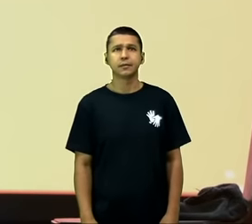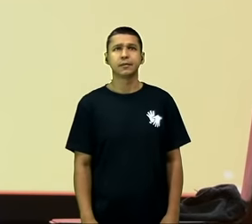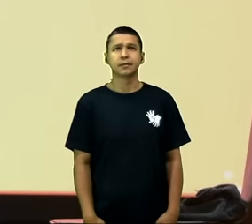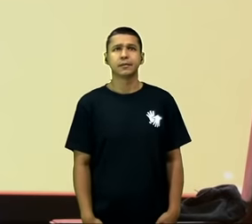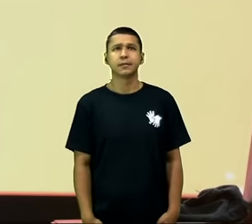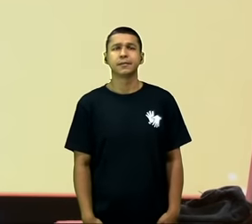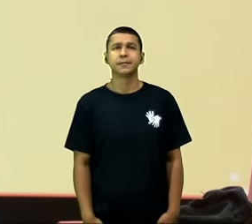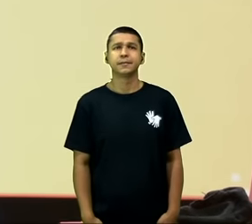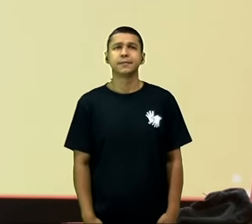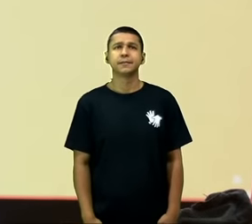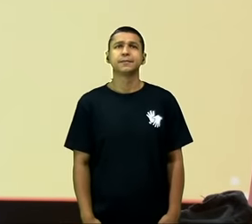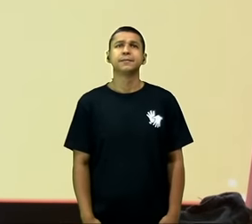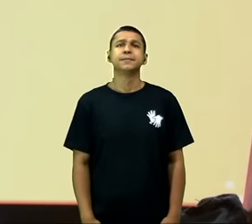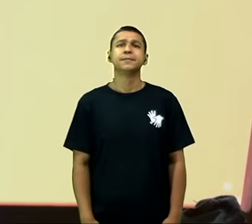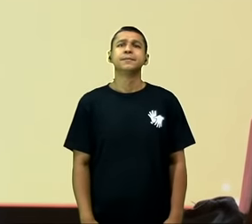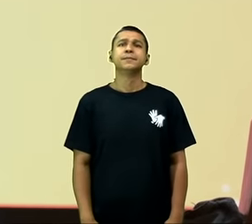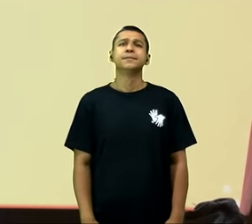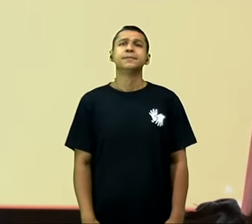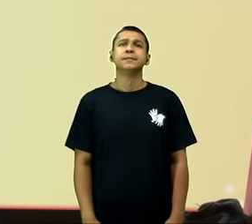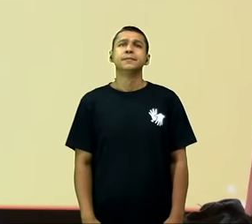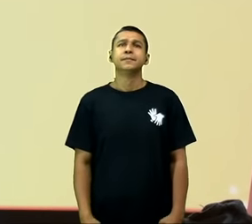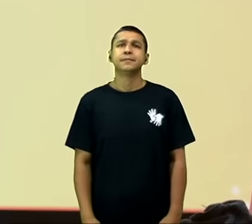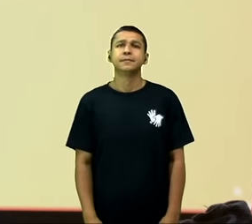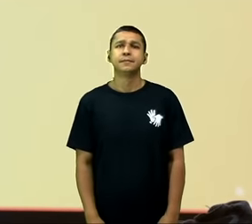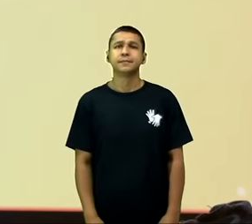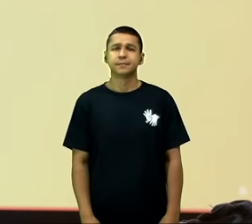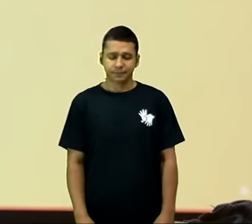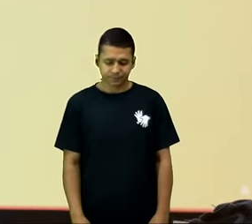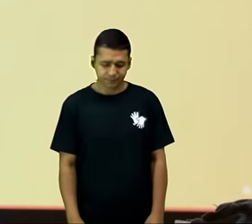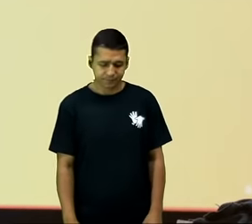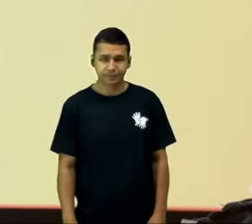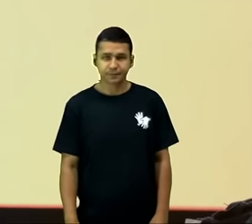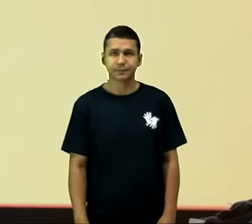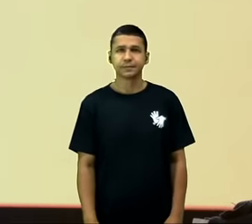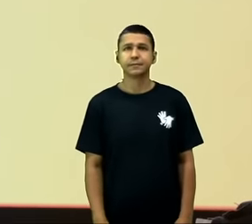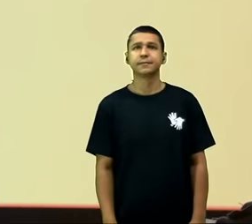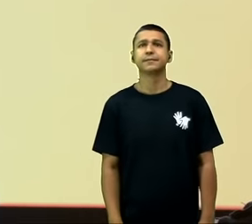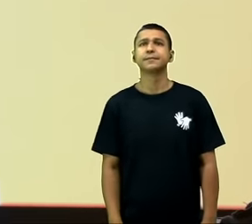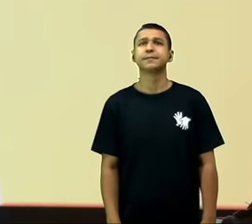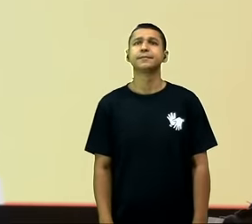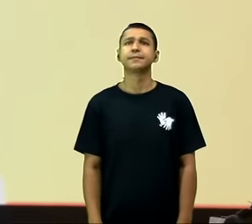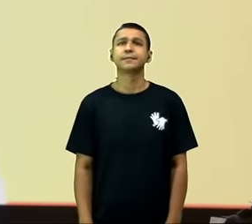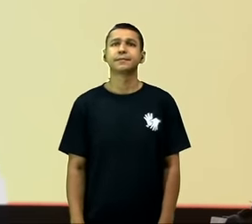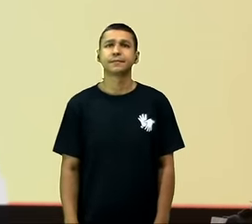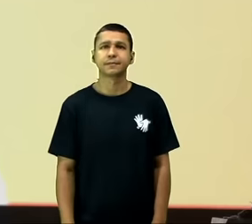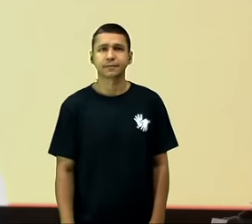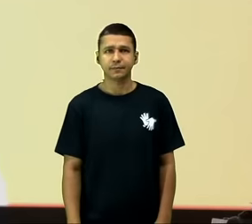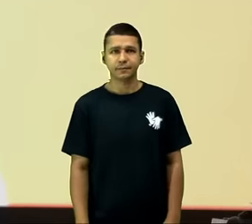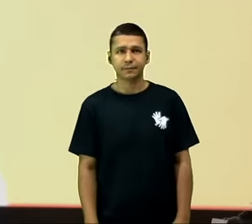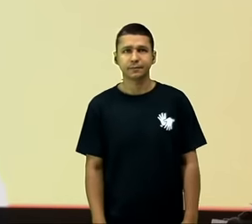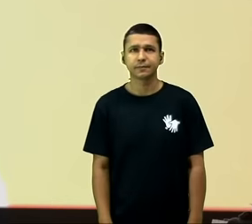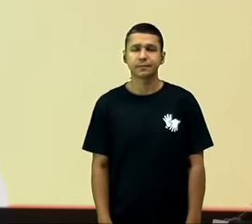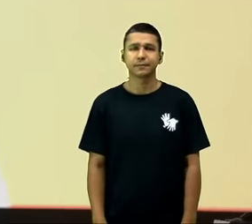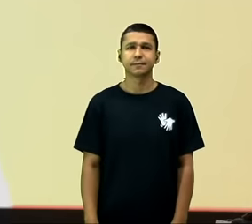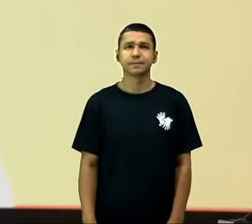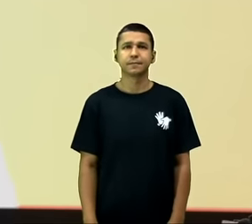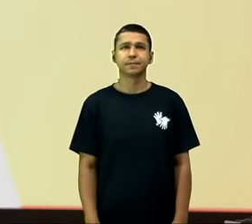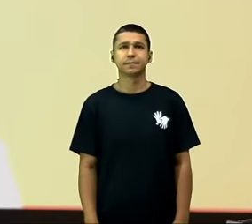você no culto. Anda pra Kátia. Essa. Olha aí, Fabrício, meu pai.